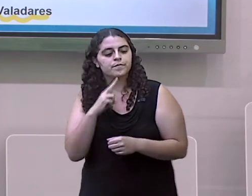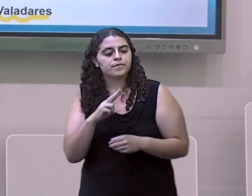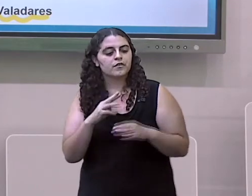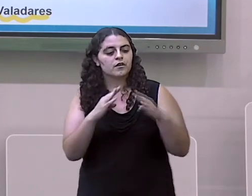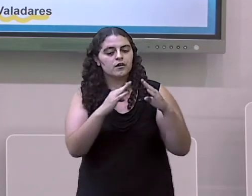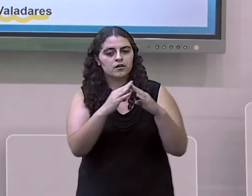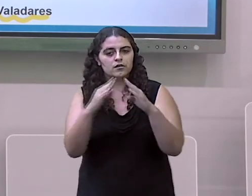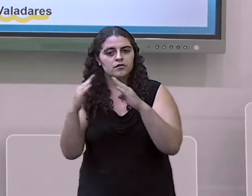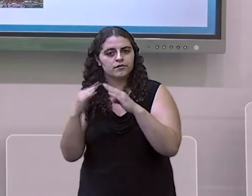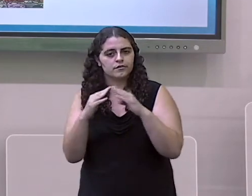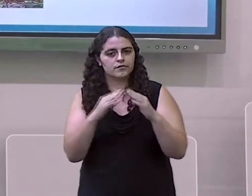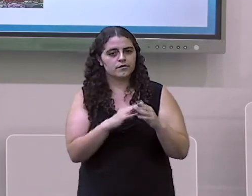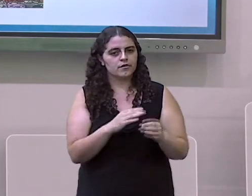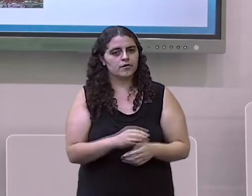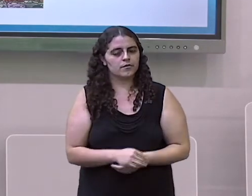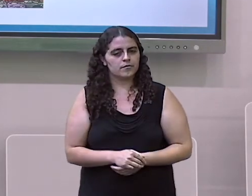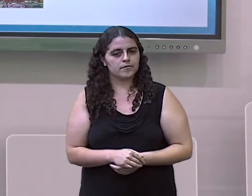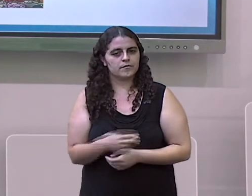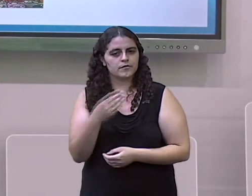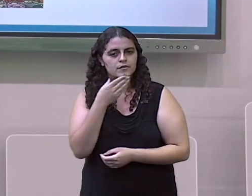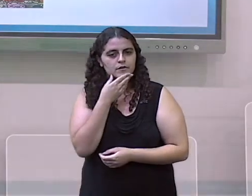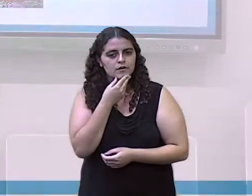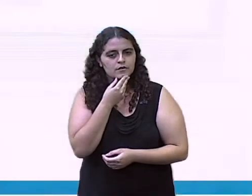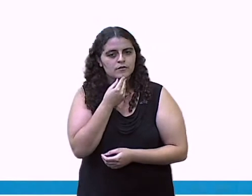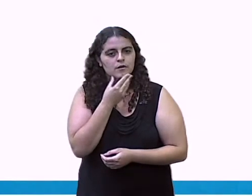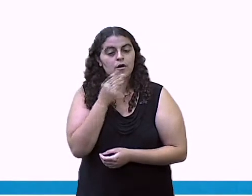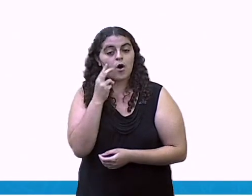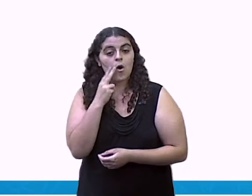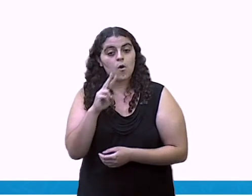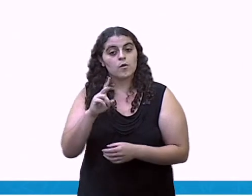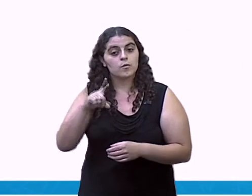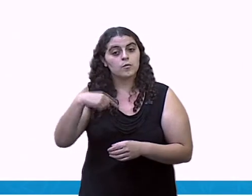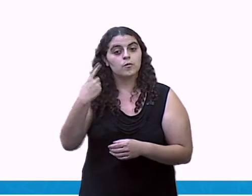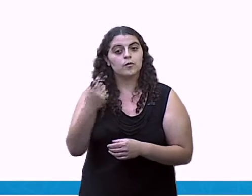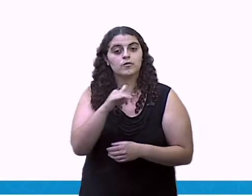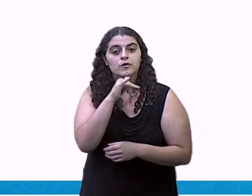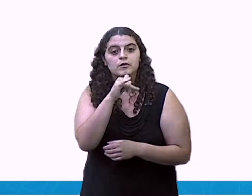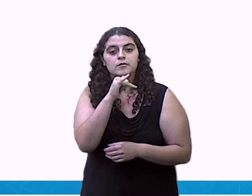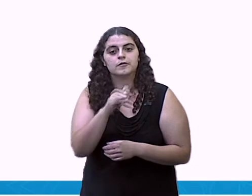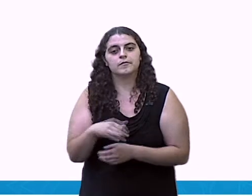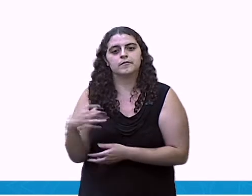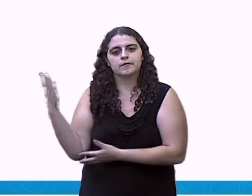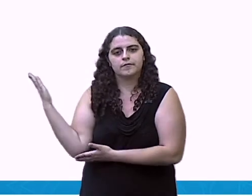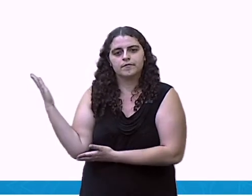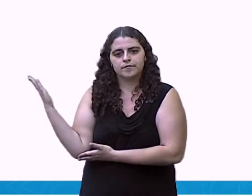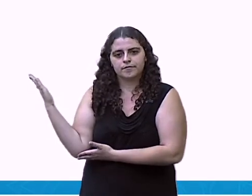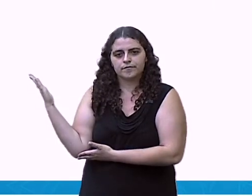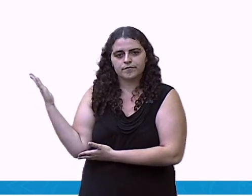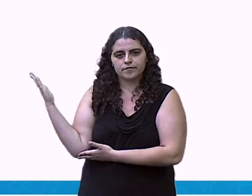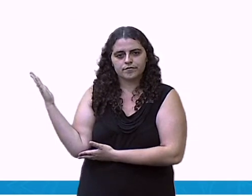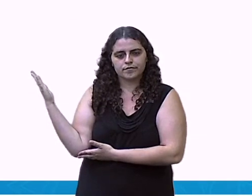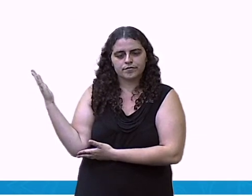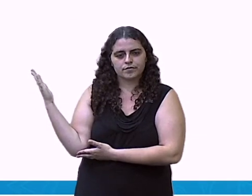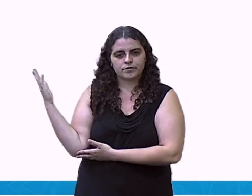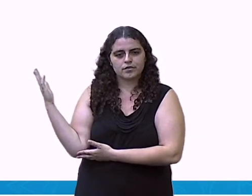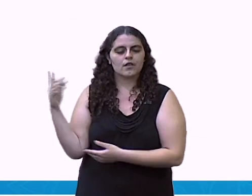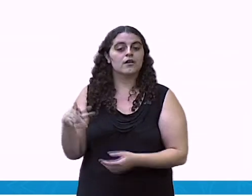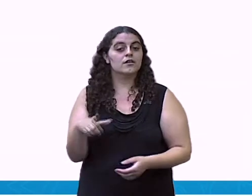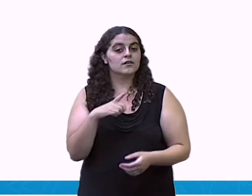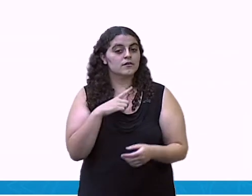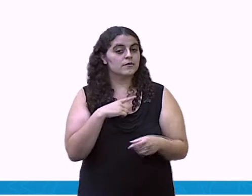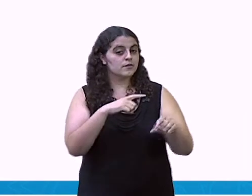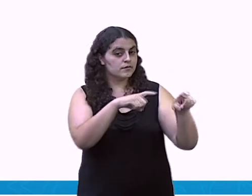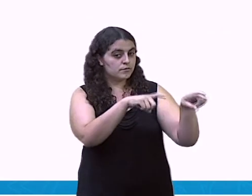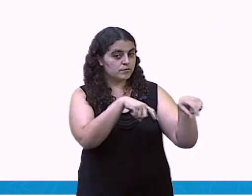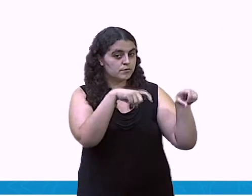tempo, modificados pelo homem. Olha nesse quadrinho que interessante como a gente pode perceber aqui elementos do